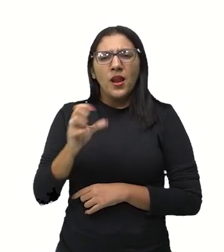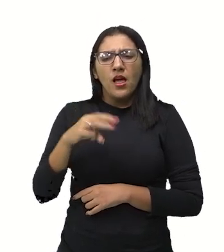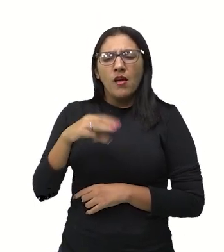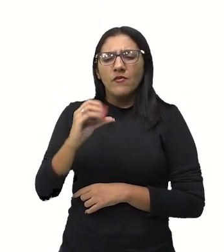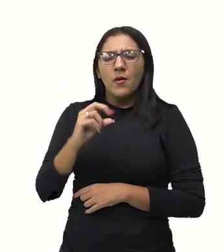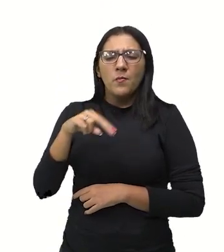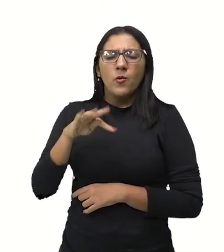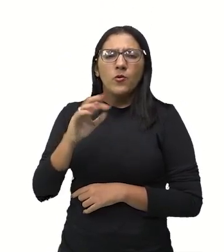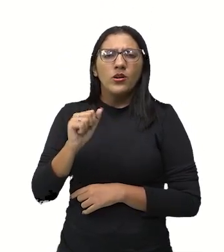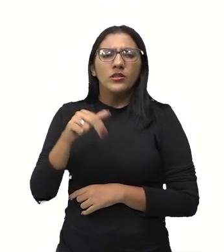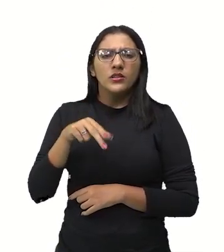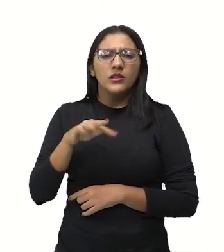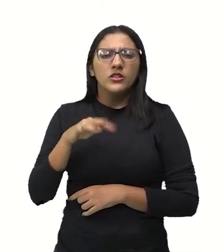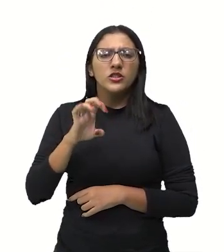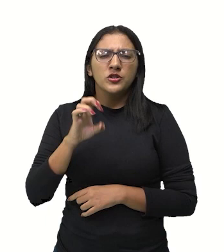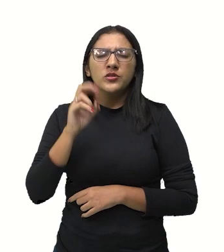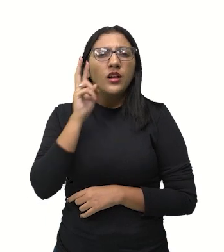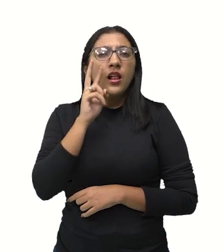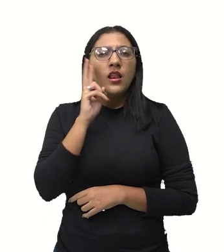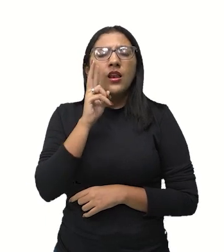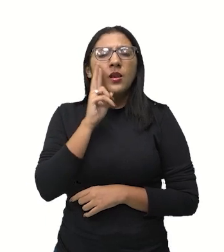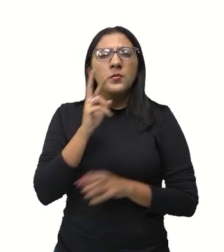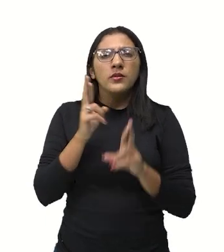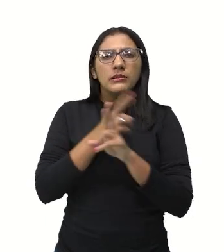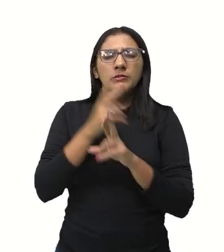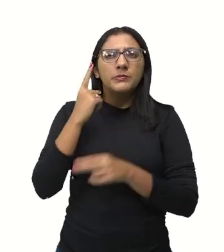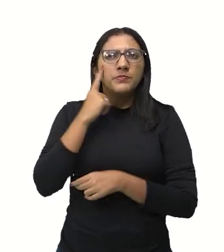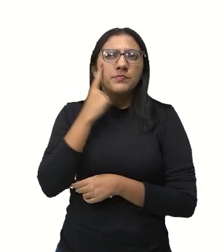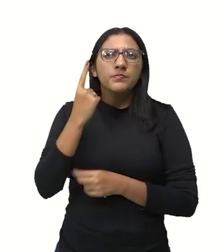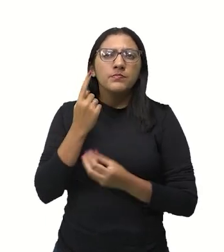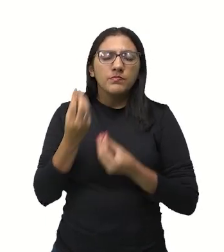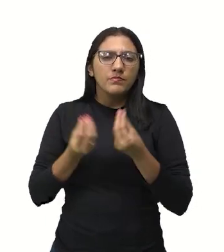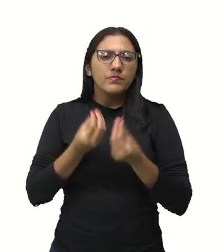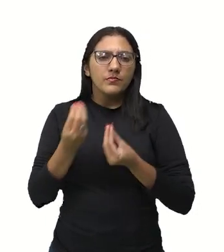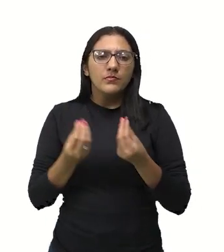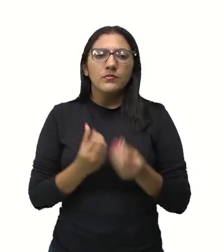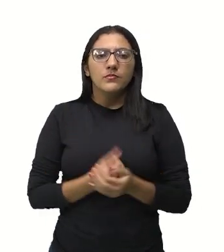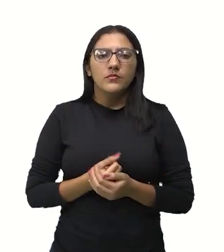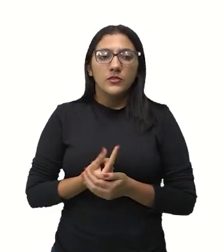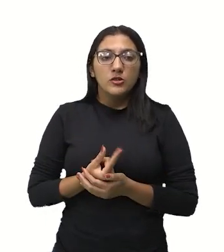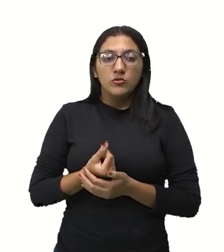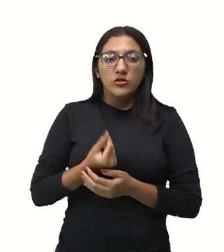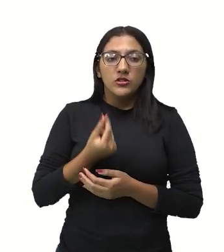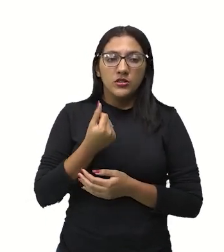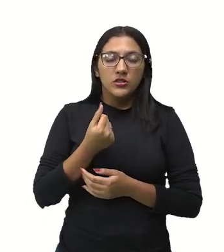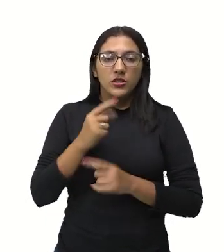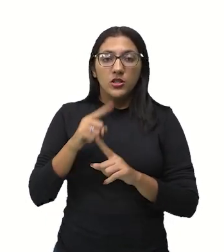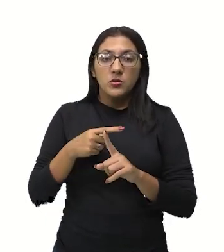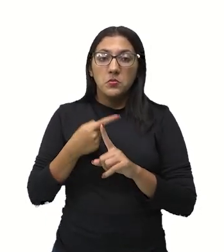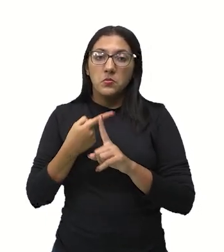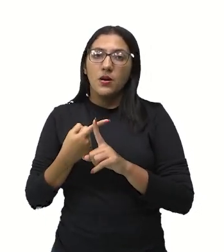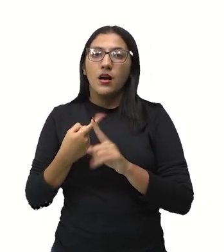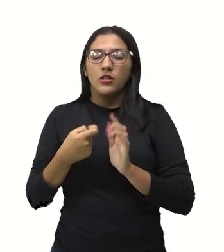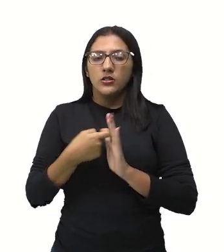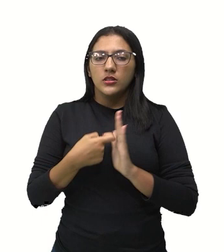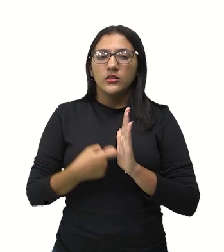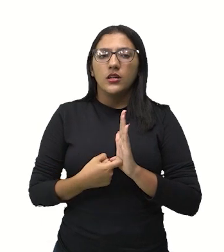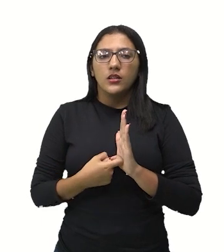montante, você tem que relacionar a ideia de capital mais juro. O